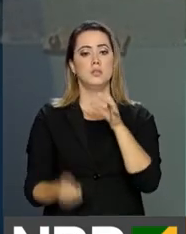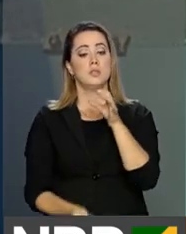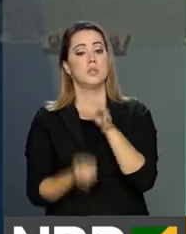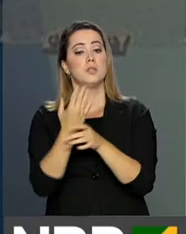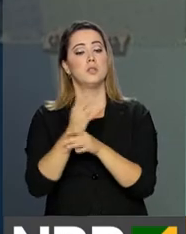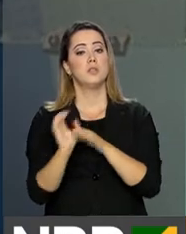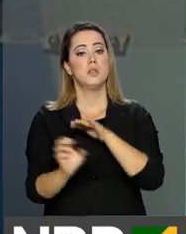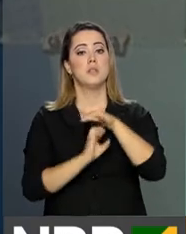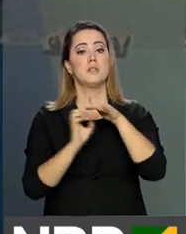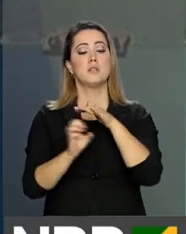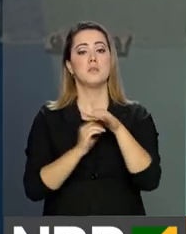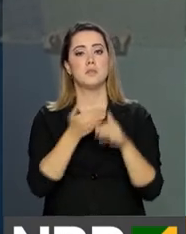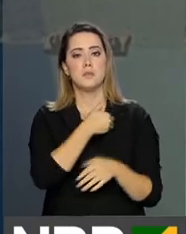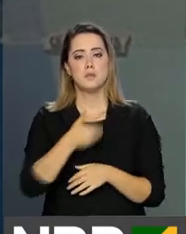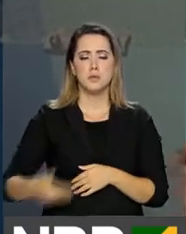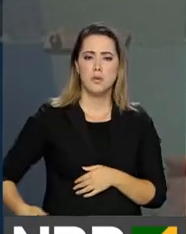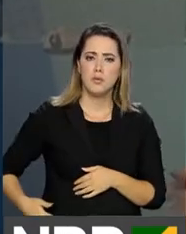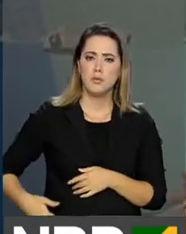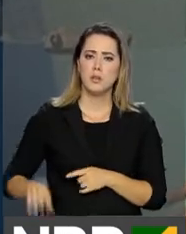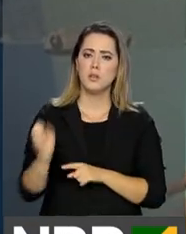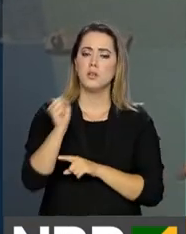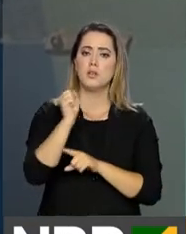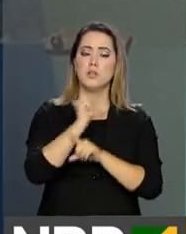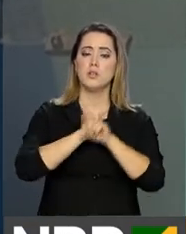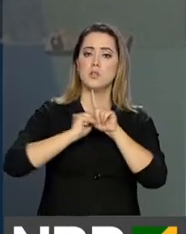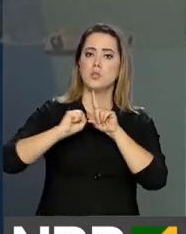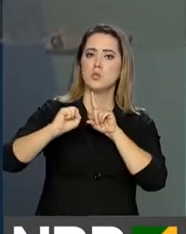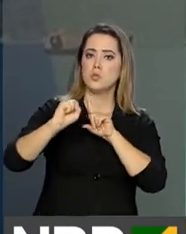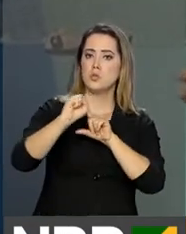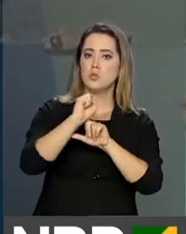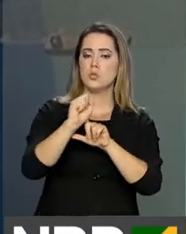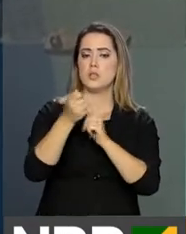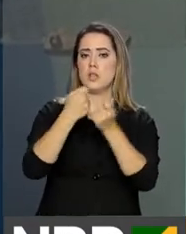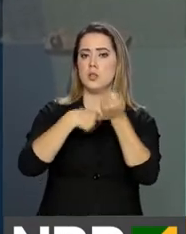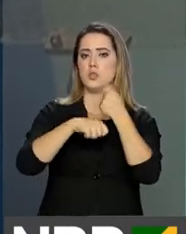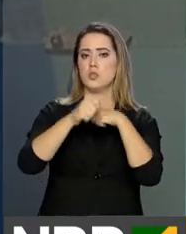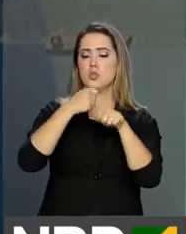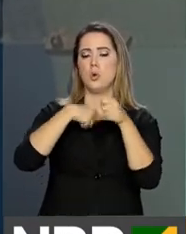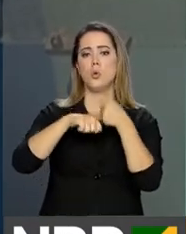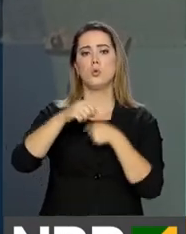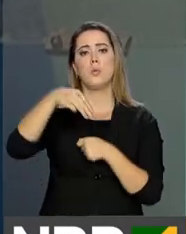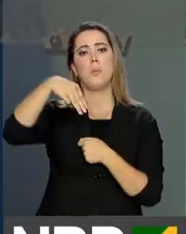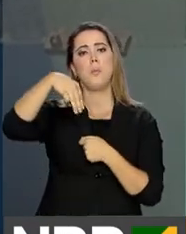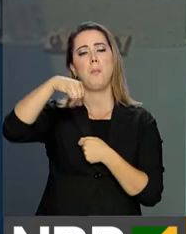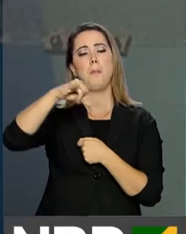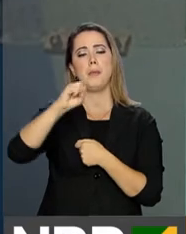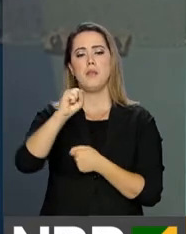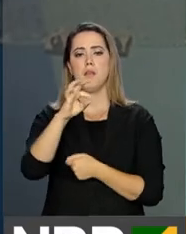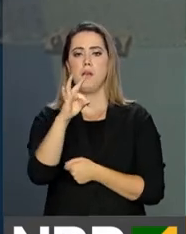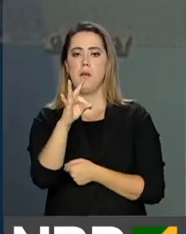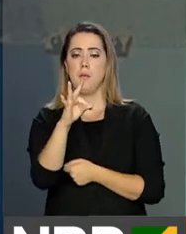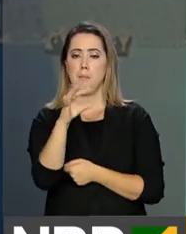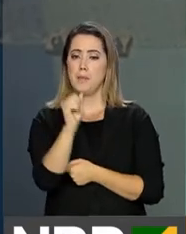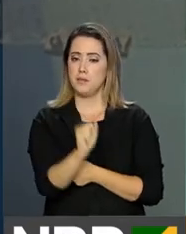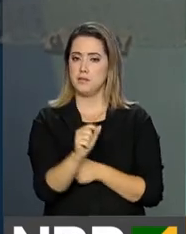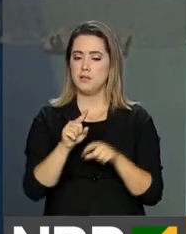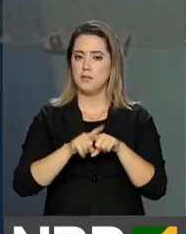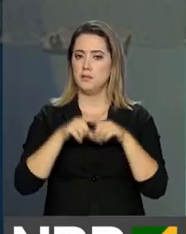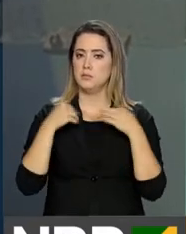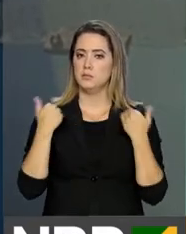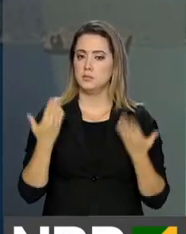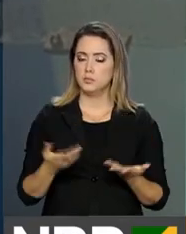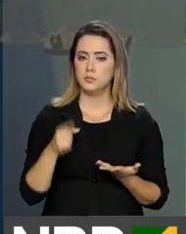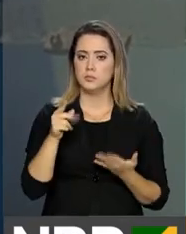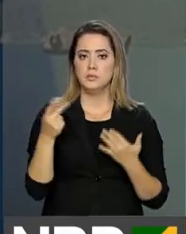as empresas públicas e sociedades de economia mista, cuja regência jurídica se dá até